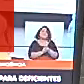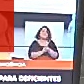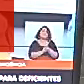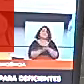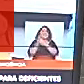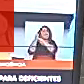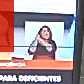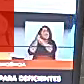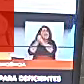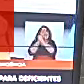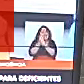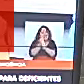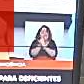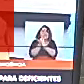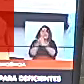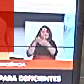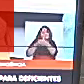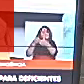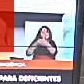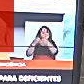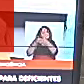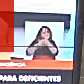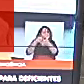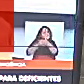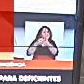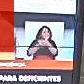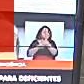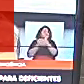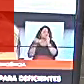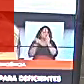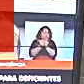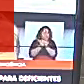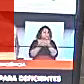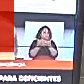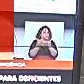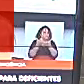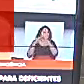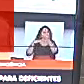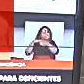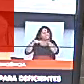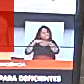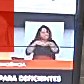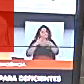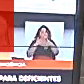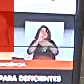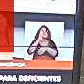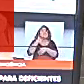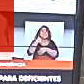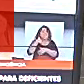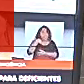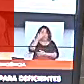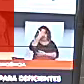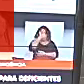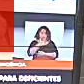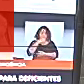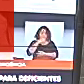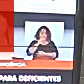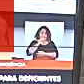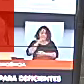anos no ativismo, né, Adão? E a Denise, gente, eu queria contar uma história, que eu conto a história para todo mundo. A importância